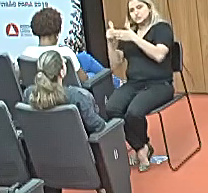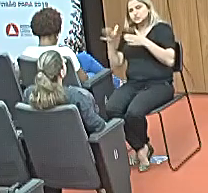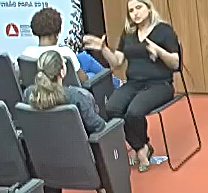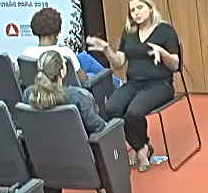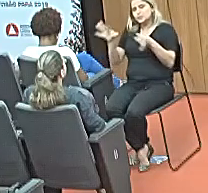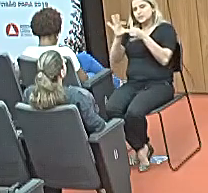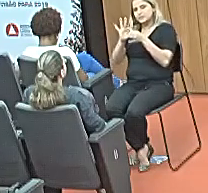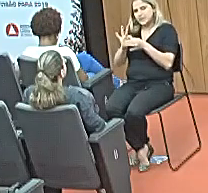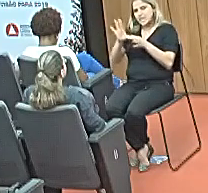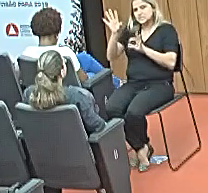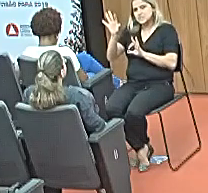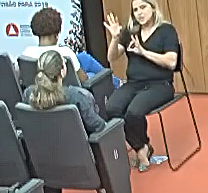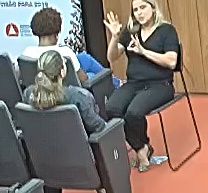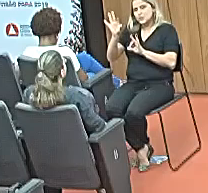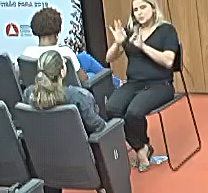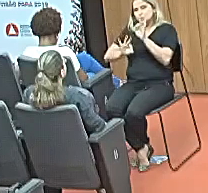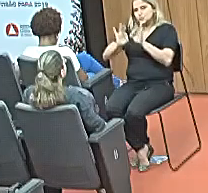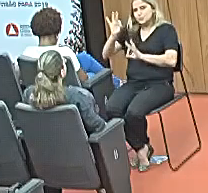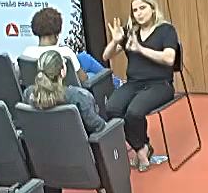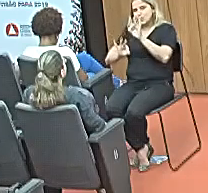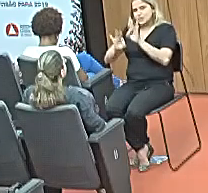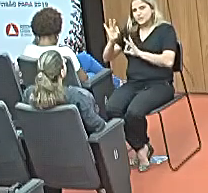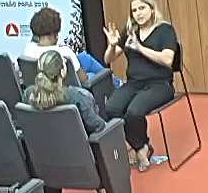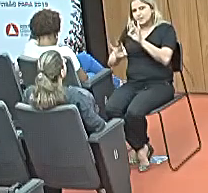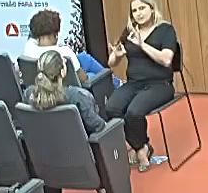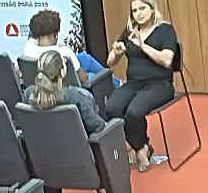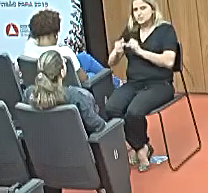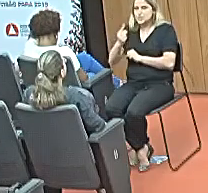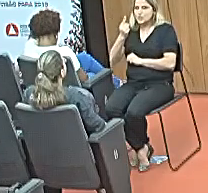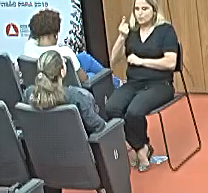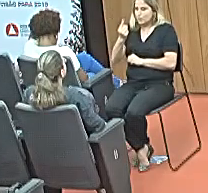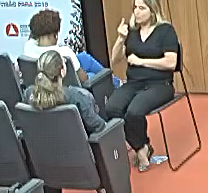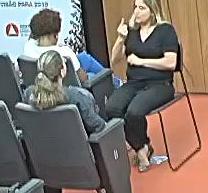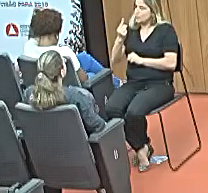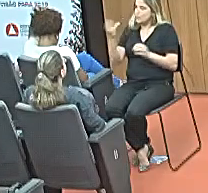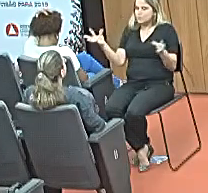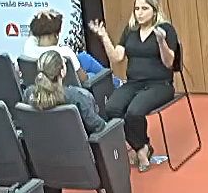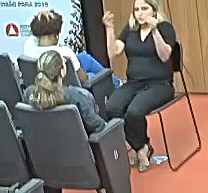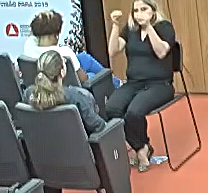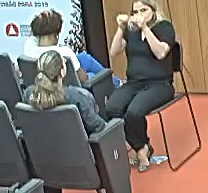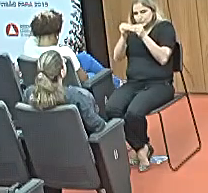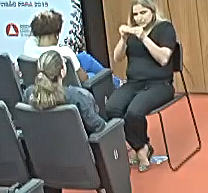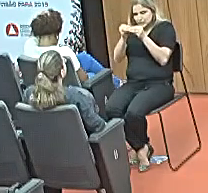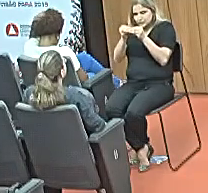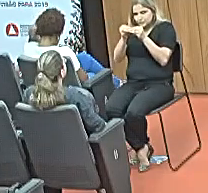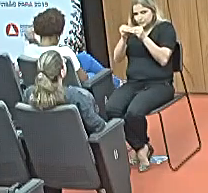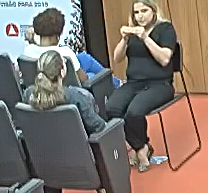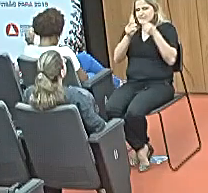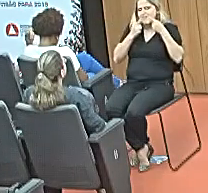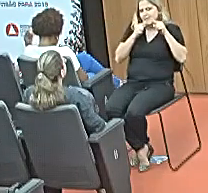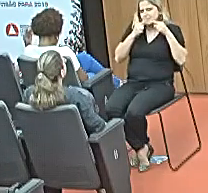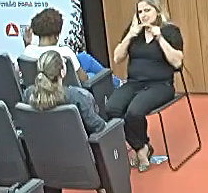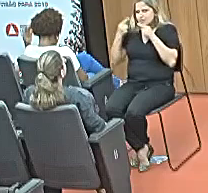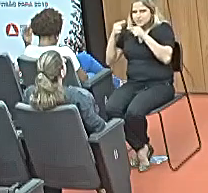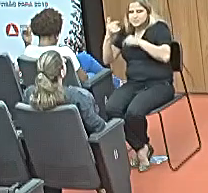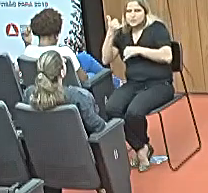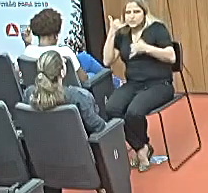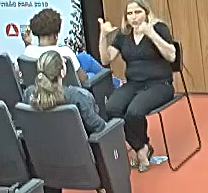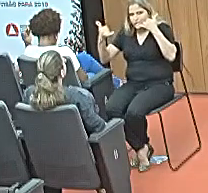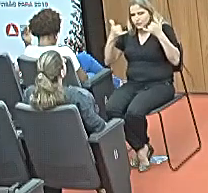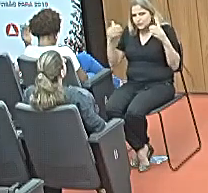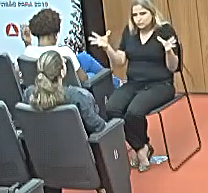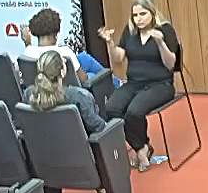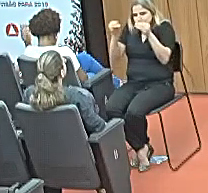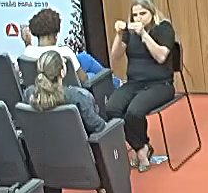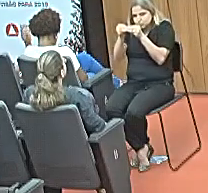de notificação de ocorrências em um único sistema de registro também requerem que